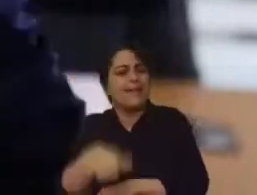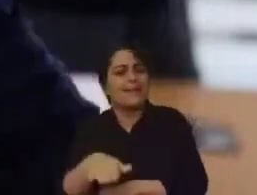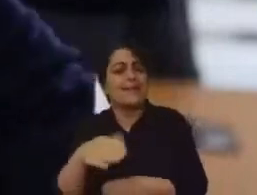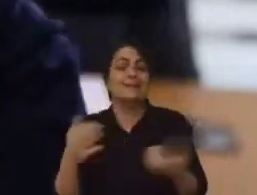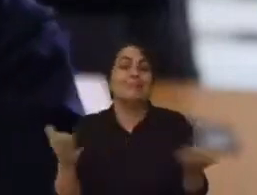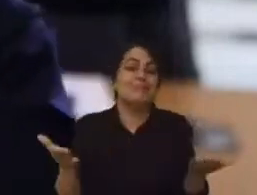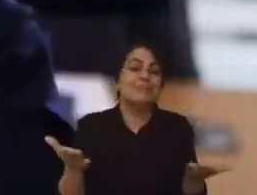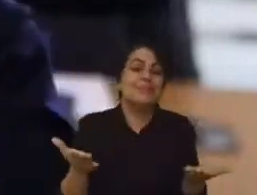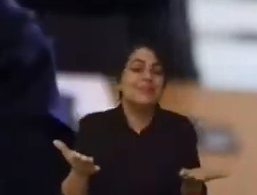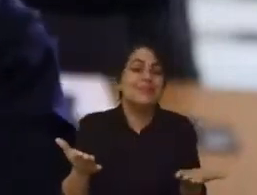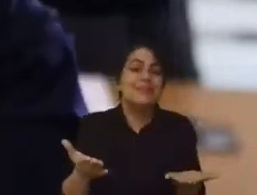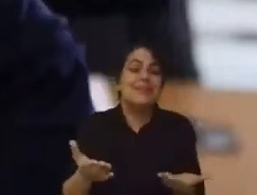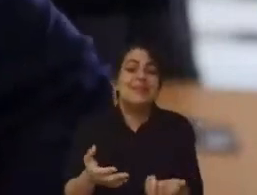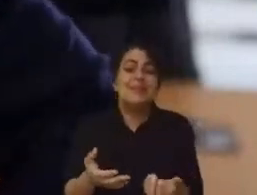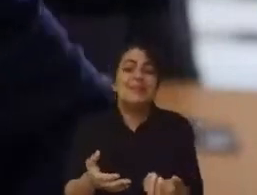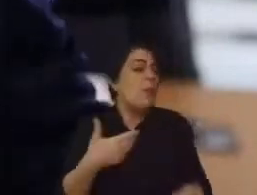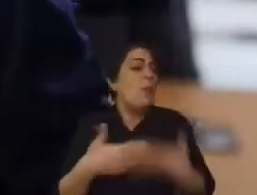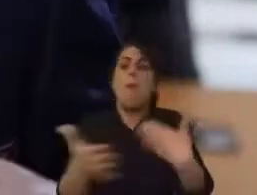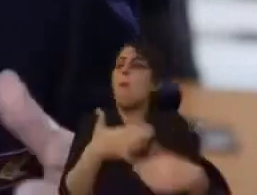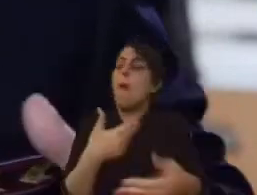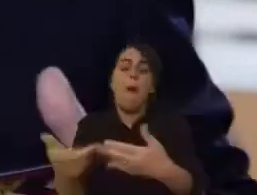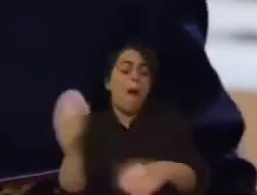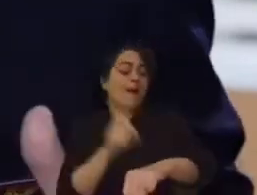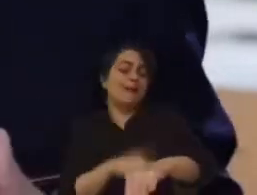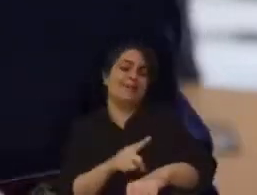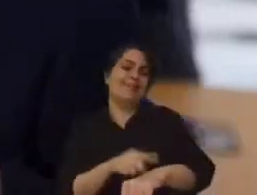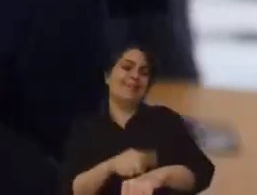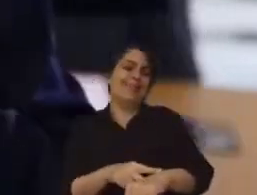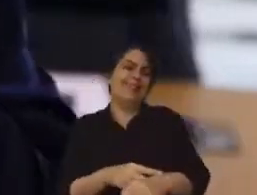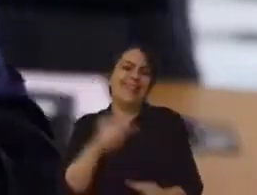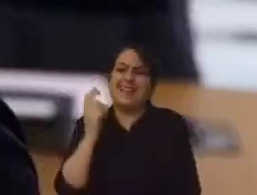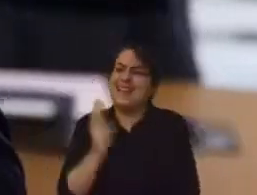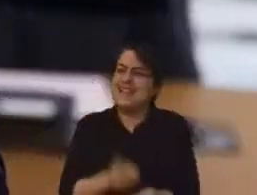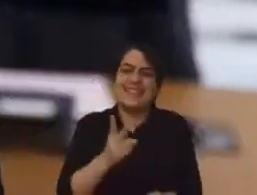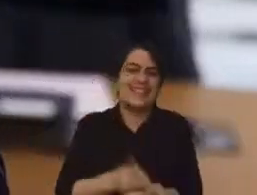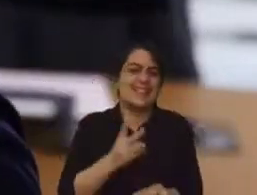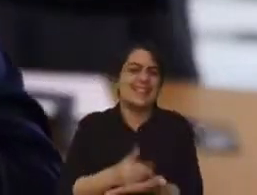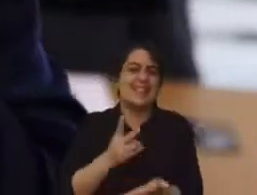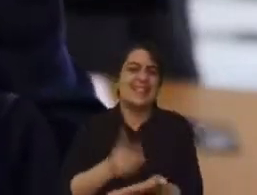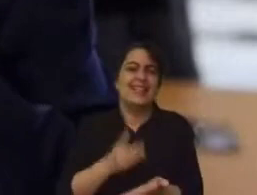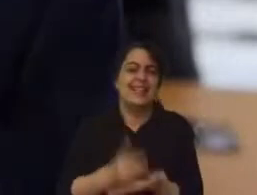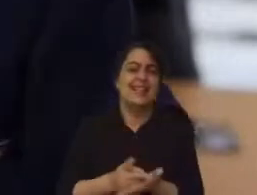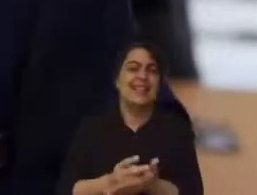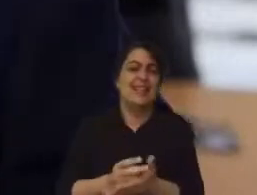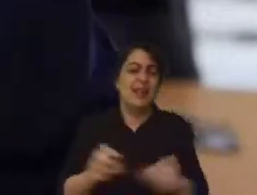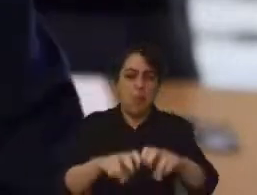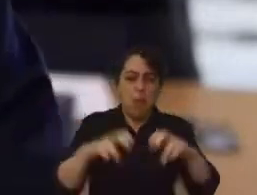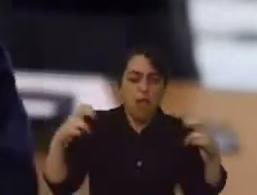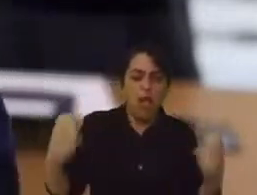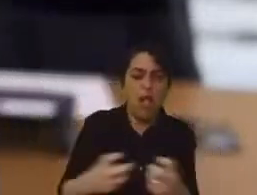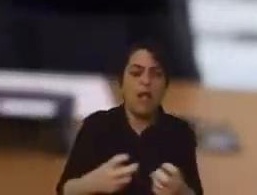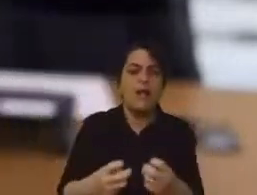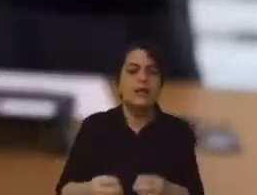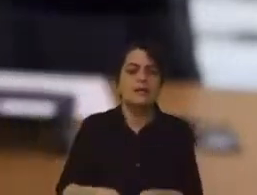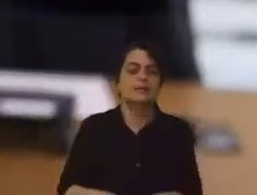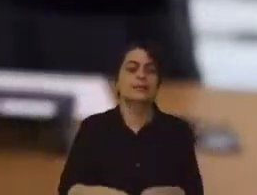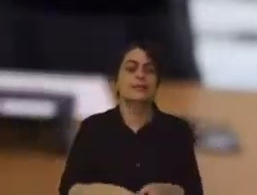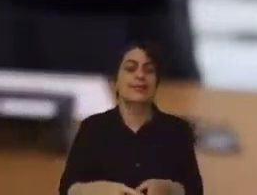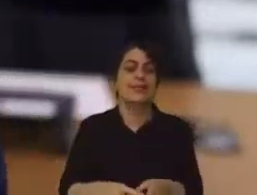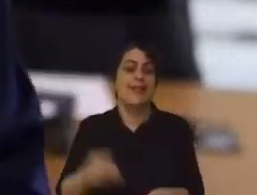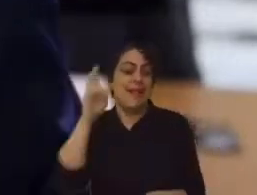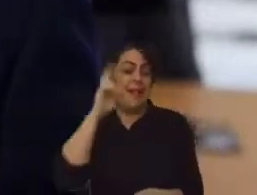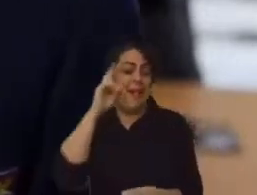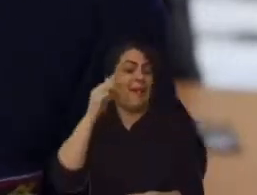não faltava horário para que a gente fosse na porta da fábrica fazer assembleia. E eu lembro que eu ia tanto 1h15 na porta